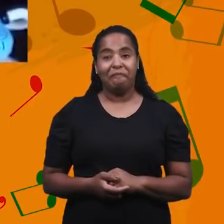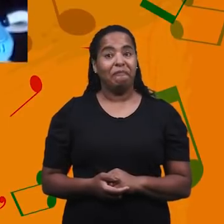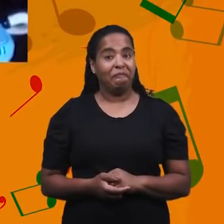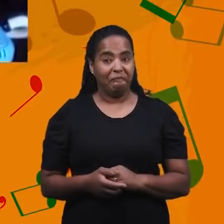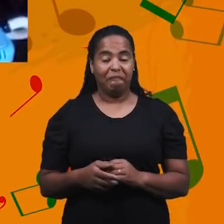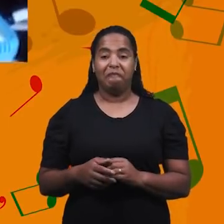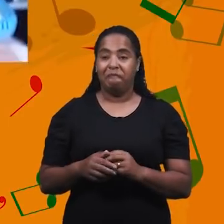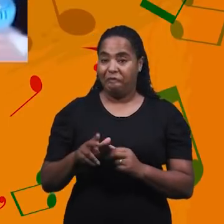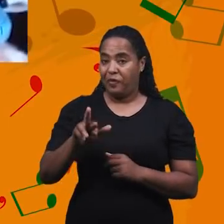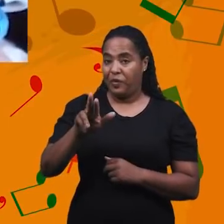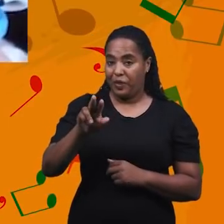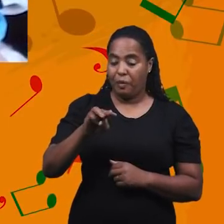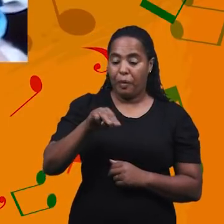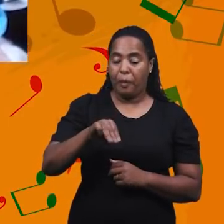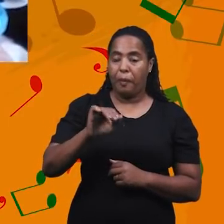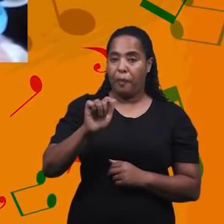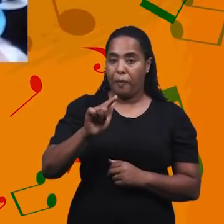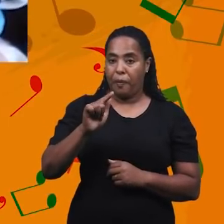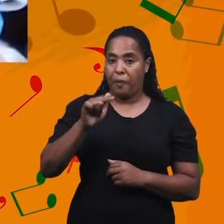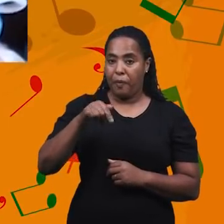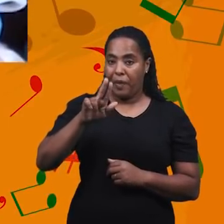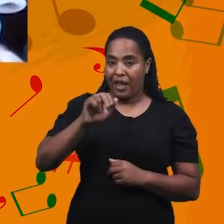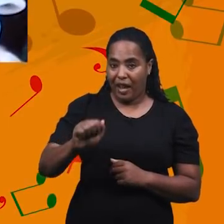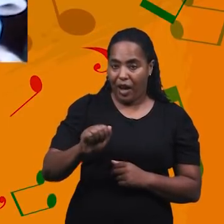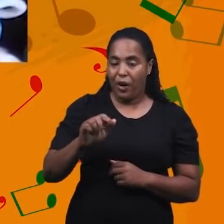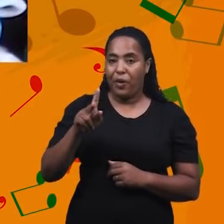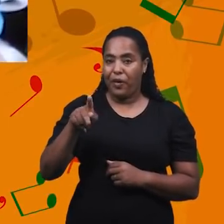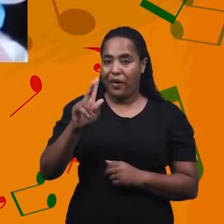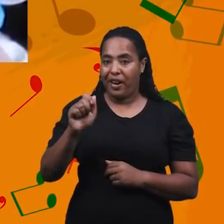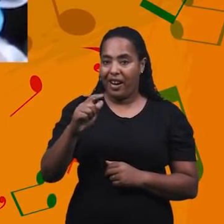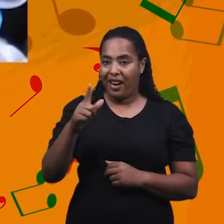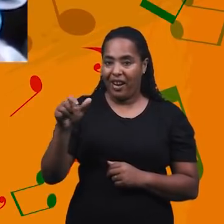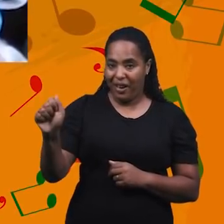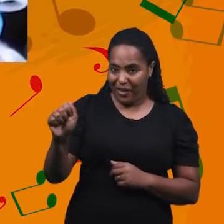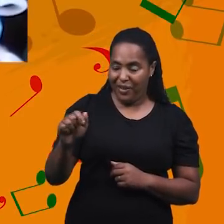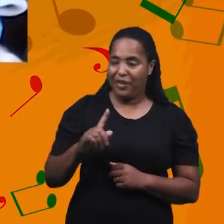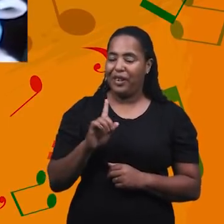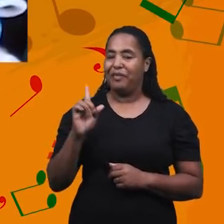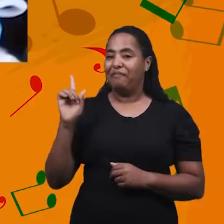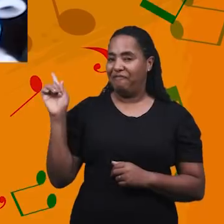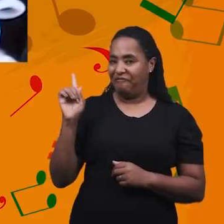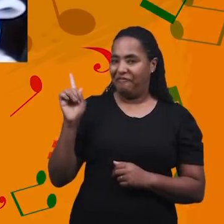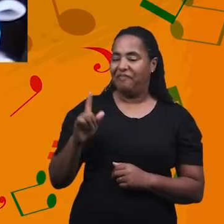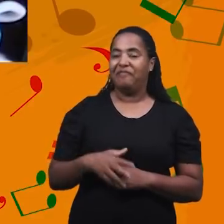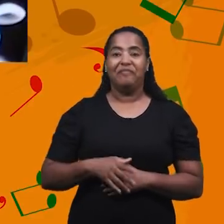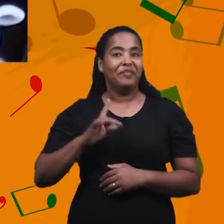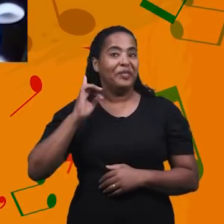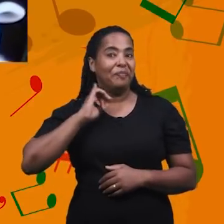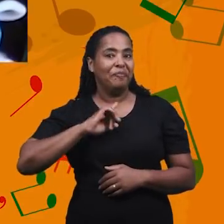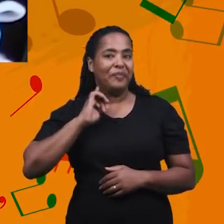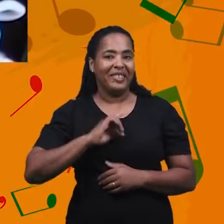Os irmãos Miguel, de 4 anos, e Cauã, de 10 anos, de Alpercata, Minas Gerais.